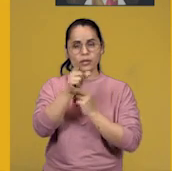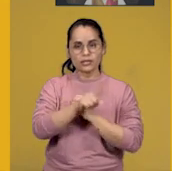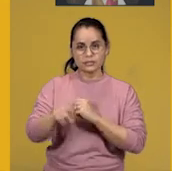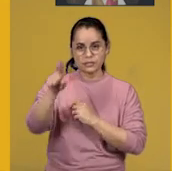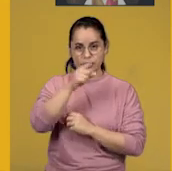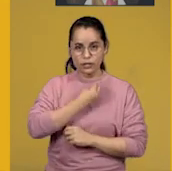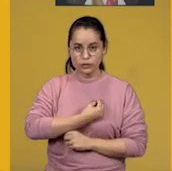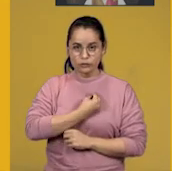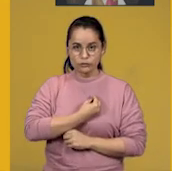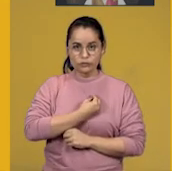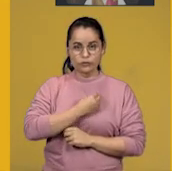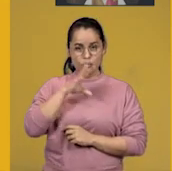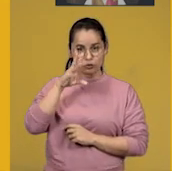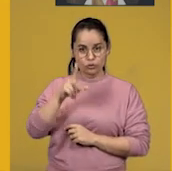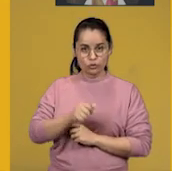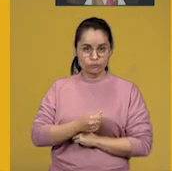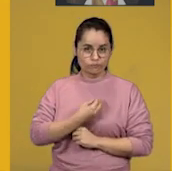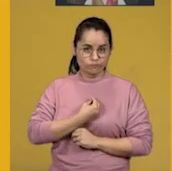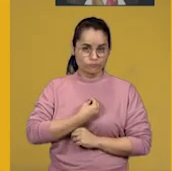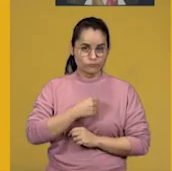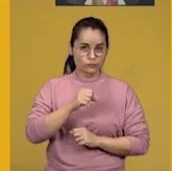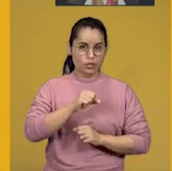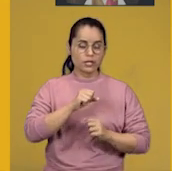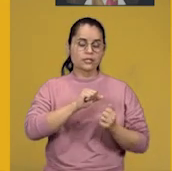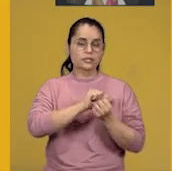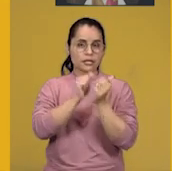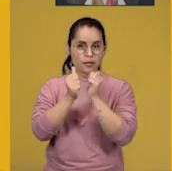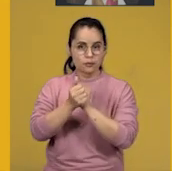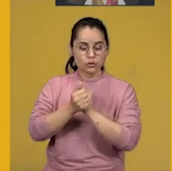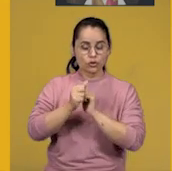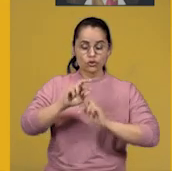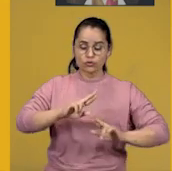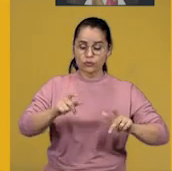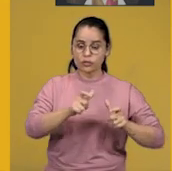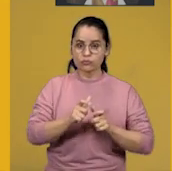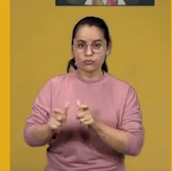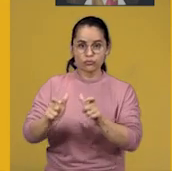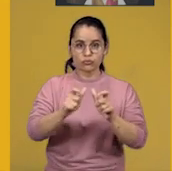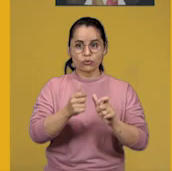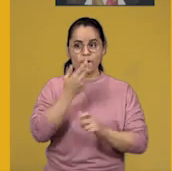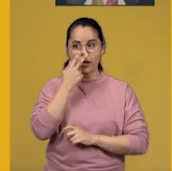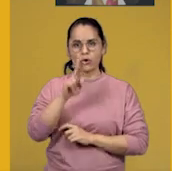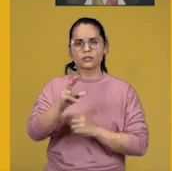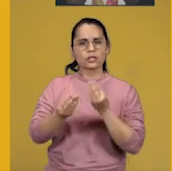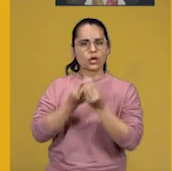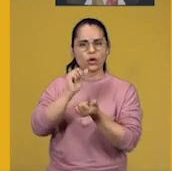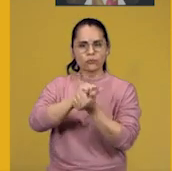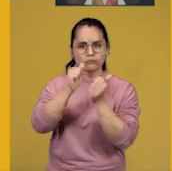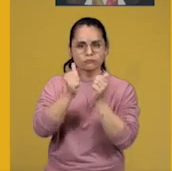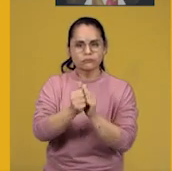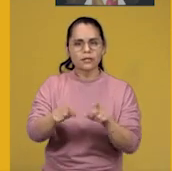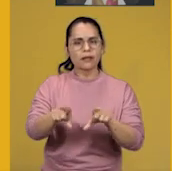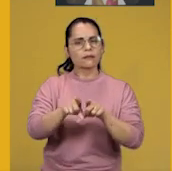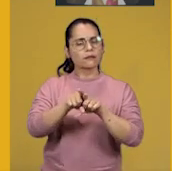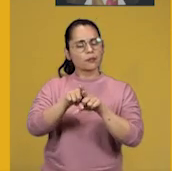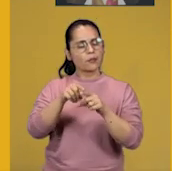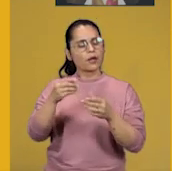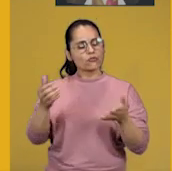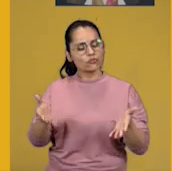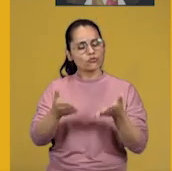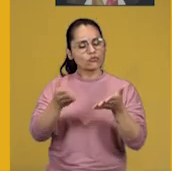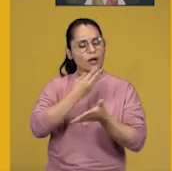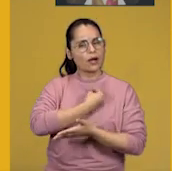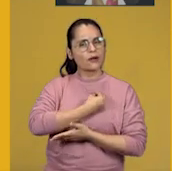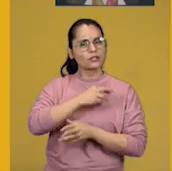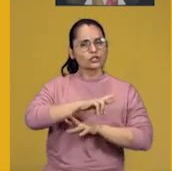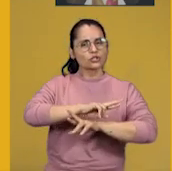suas adaptações em diferentes ambientes. Reconhecer a diversidade das adaptações que proporcionam a vida